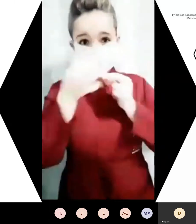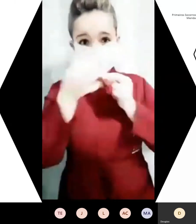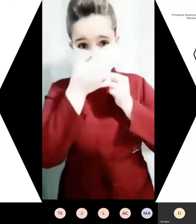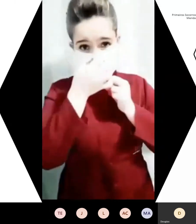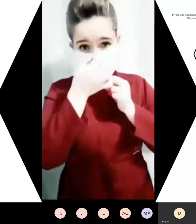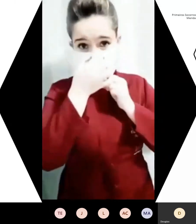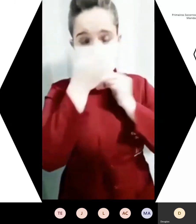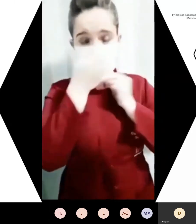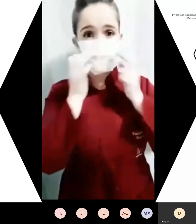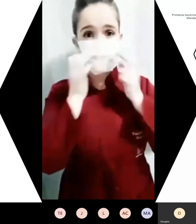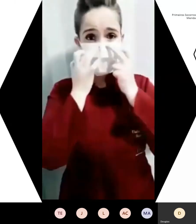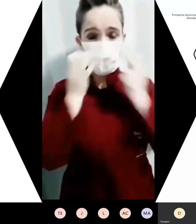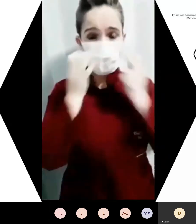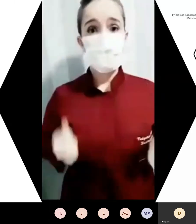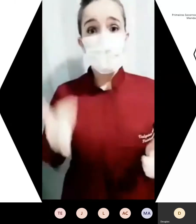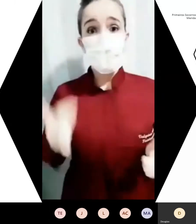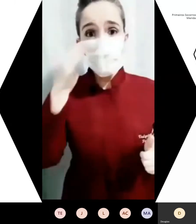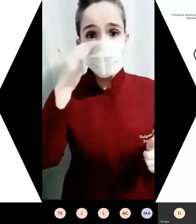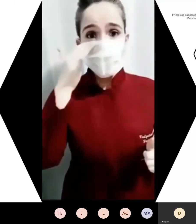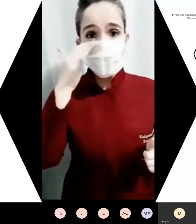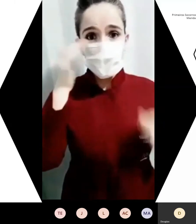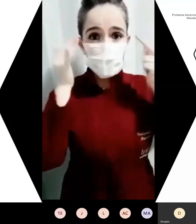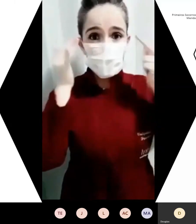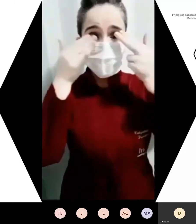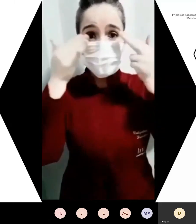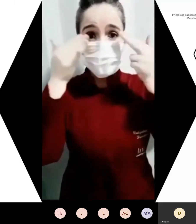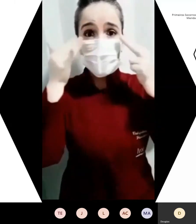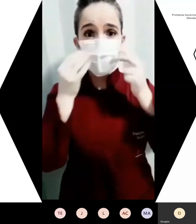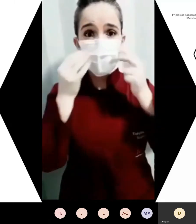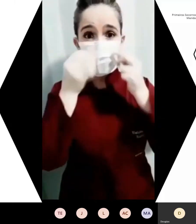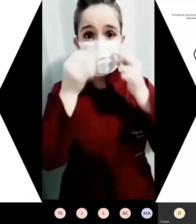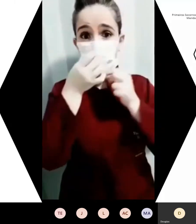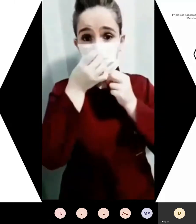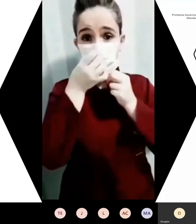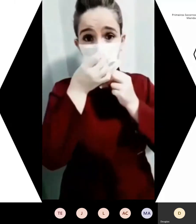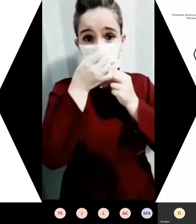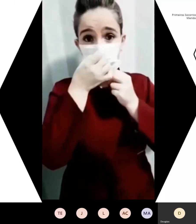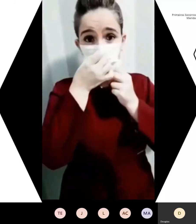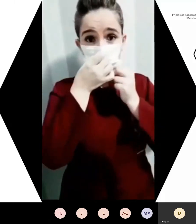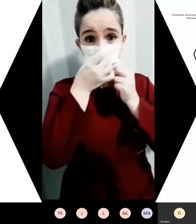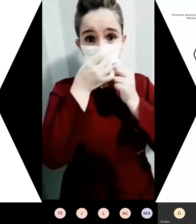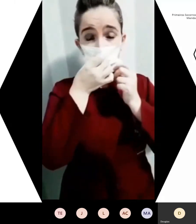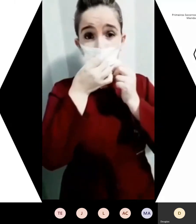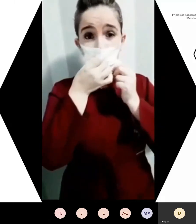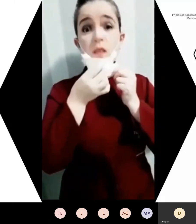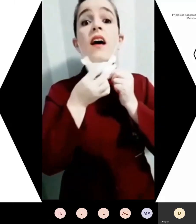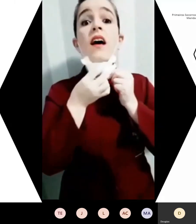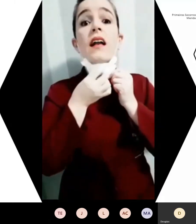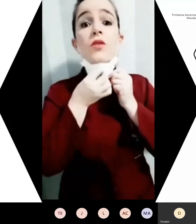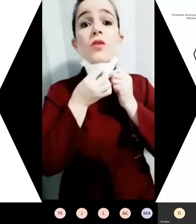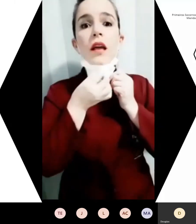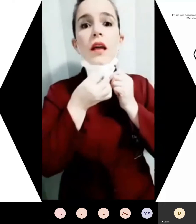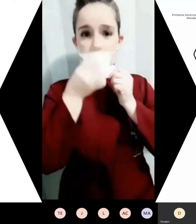você está usando a máscara de proteção, não coloque a mão no rosto, não coloque a mão no olho. Eu tenho visto também as